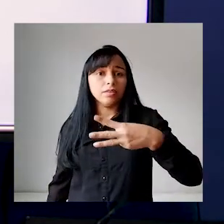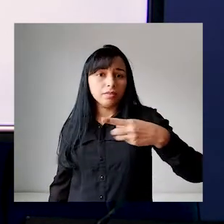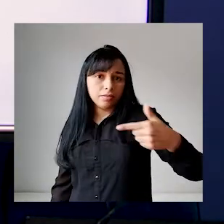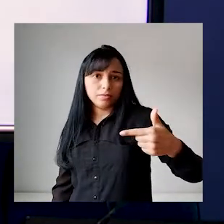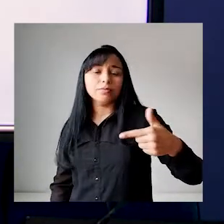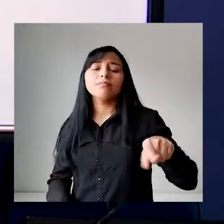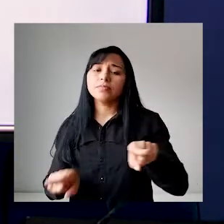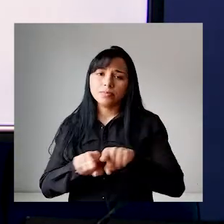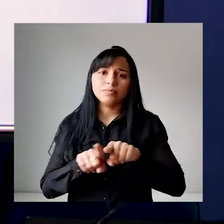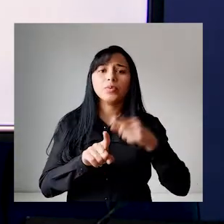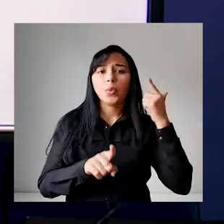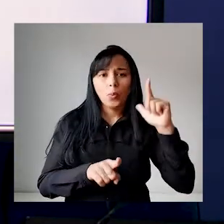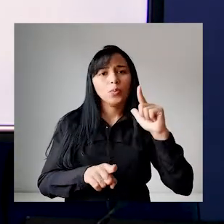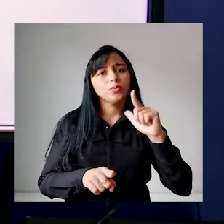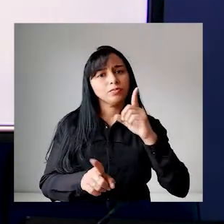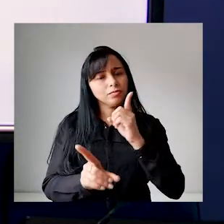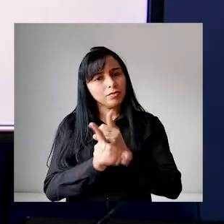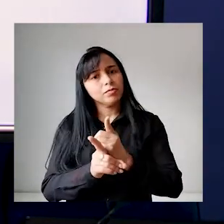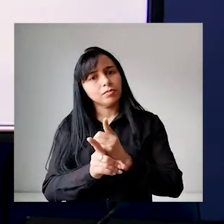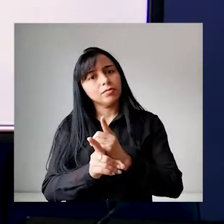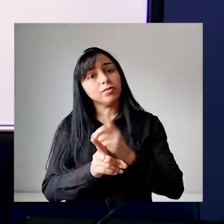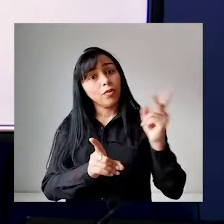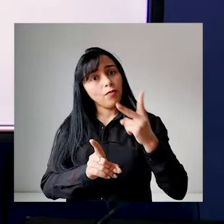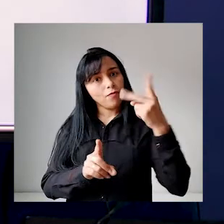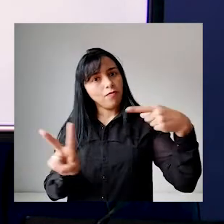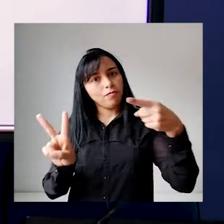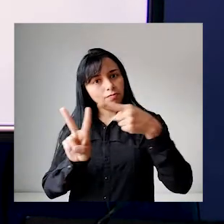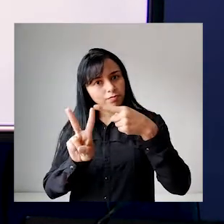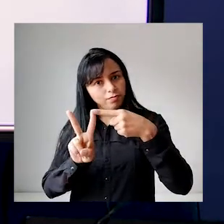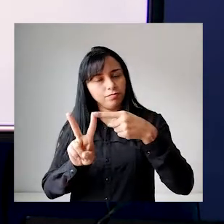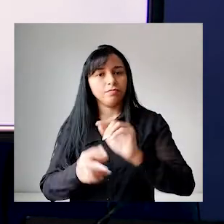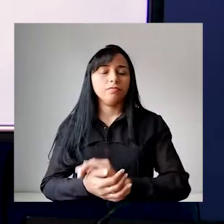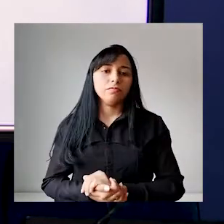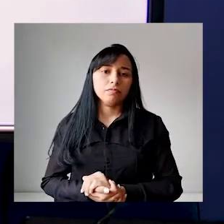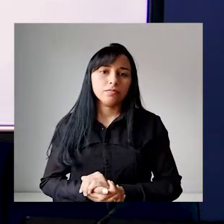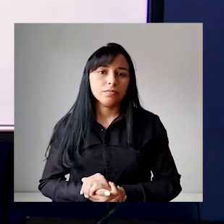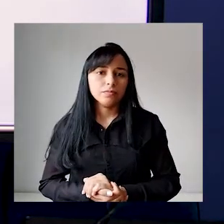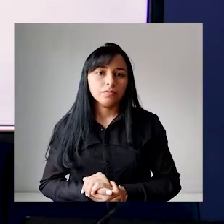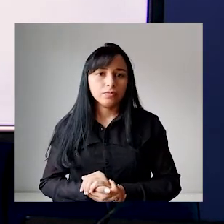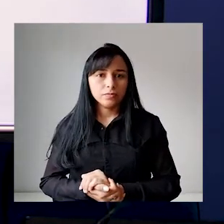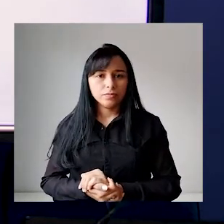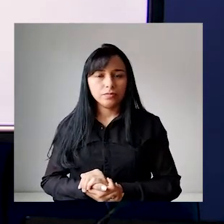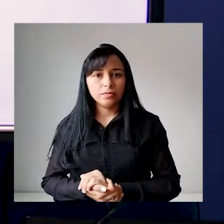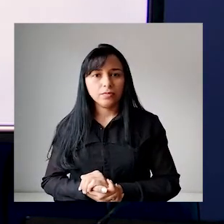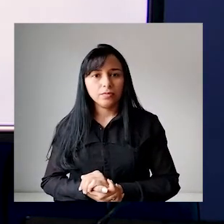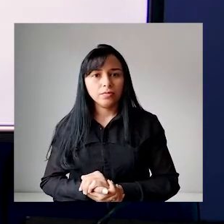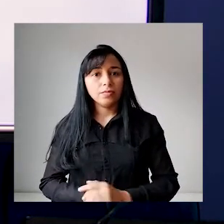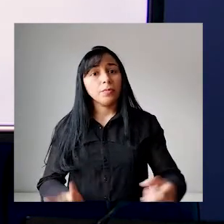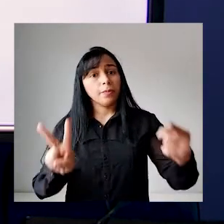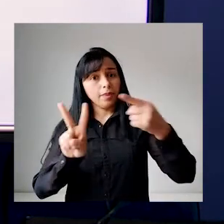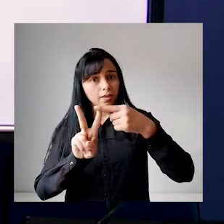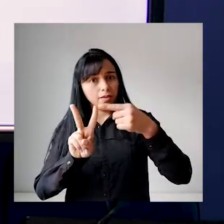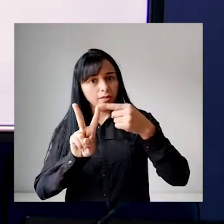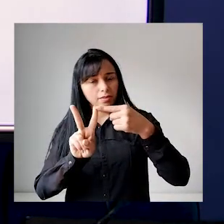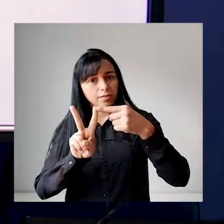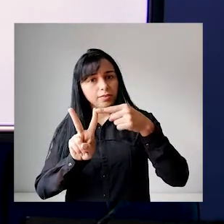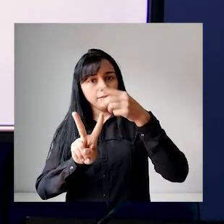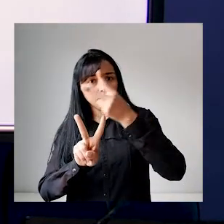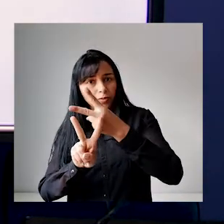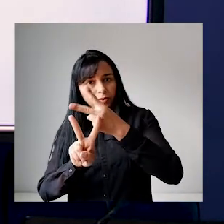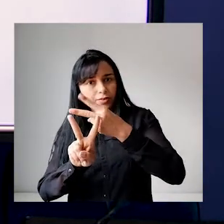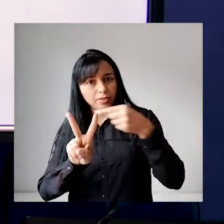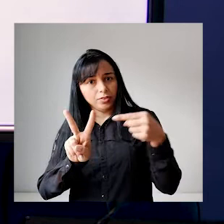32. Então, também consegui definir essa raiz, logo não serve para a resposta. Só que aqui, a raiz de menos 1, a